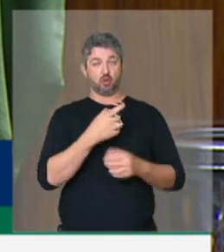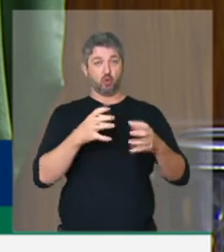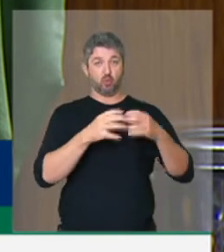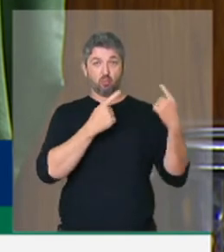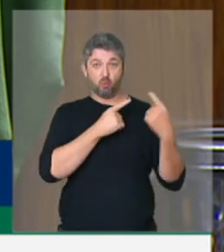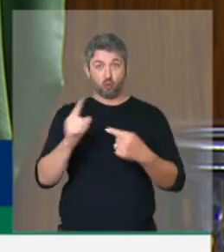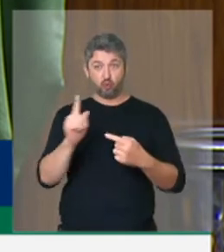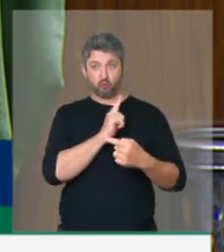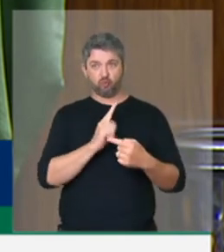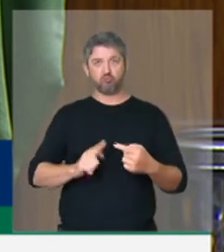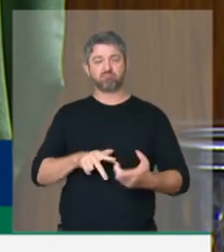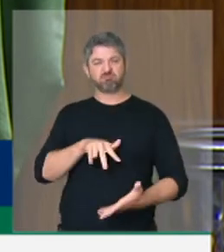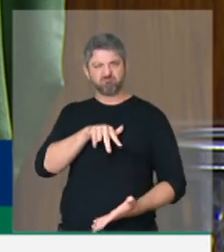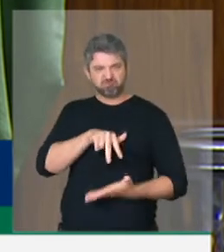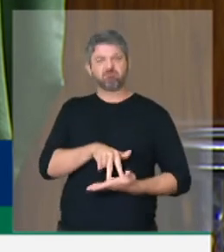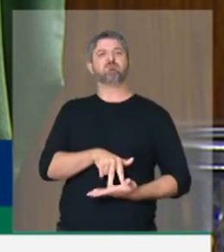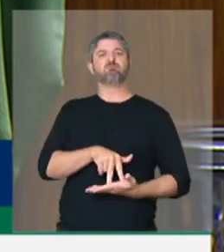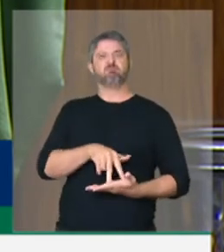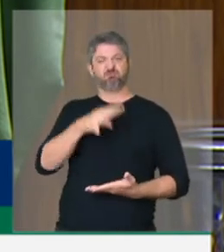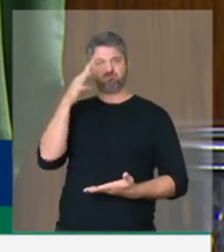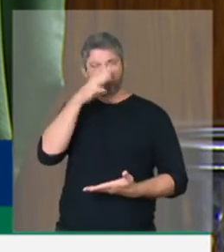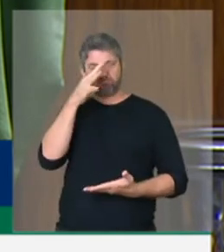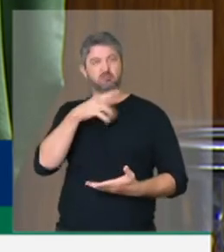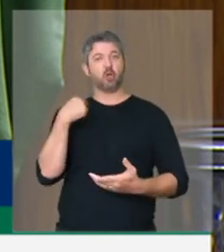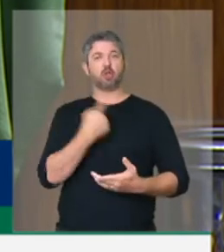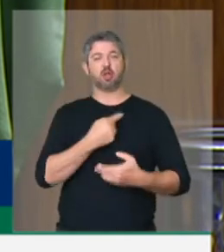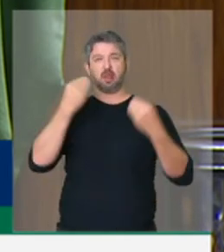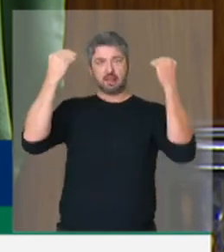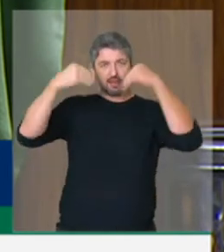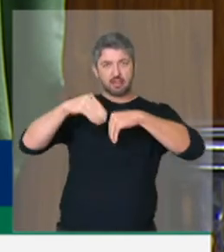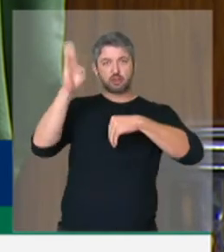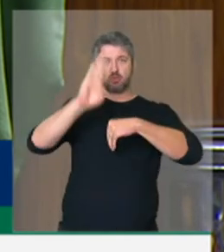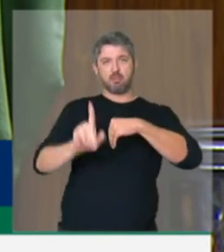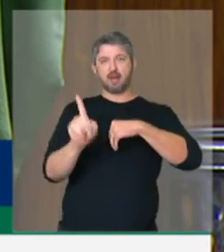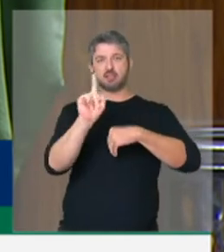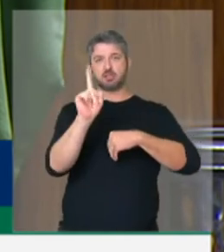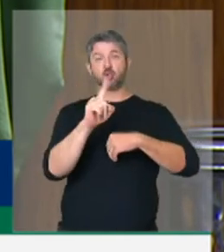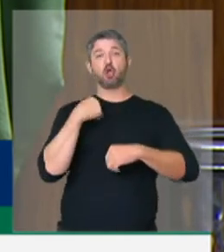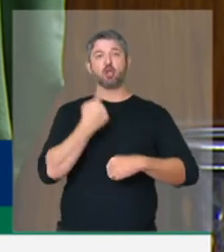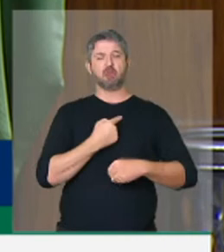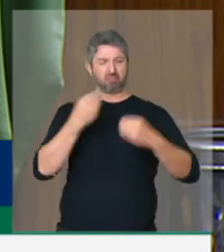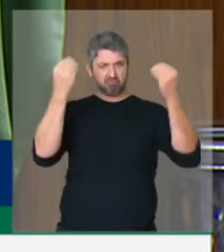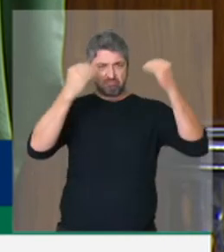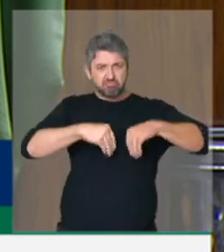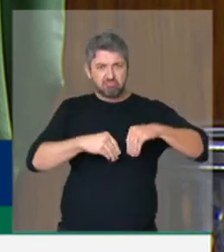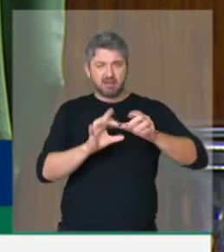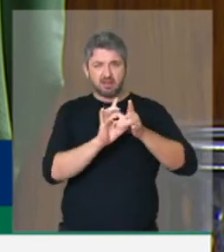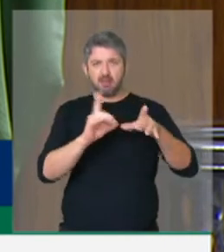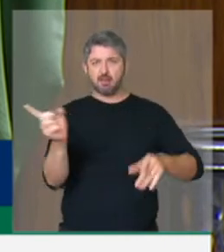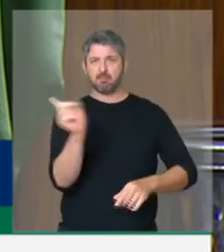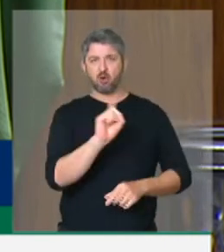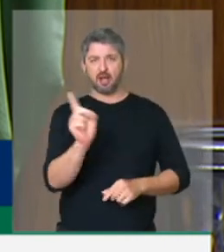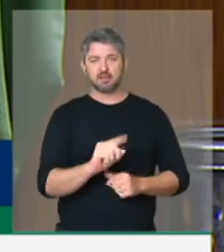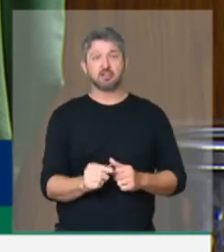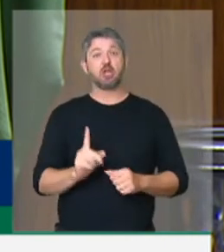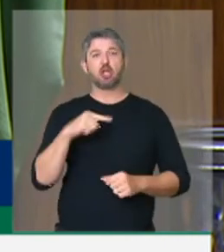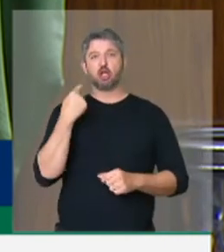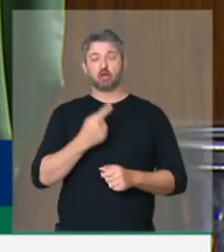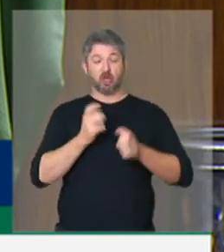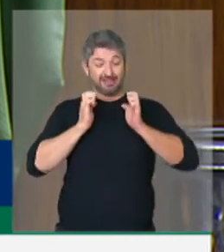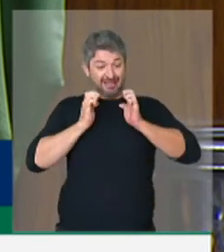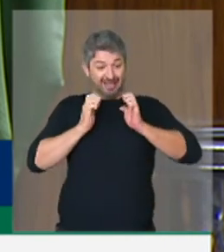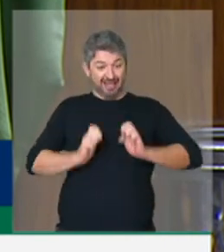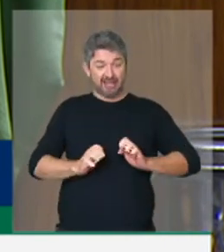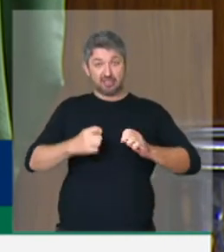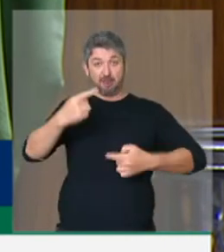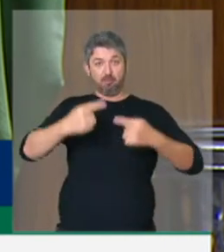estamos aqui de pé, porque não desistimos do Brasil, não desistimos da democracia, não desistimos da ética na